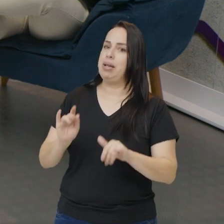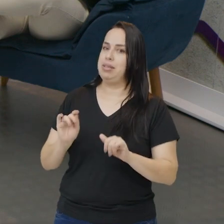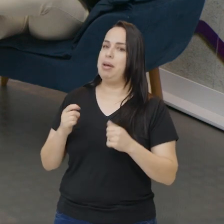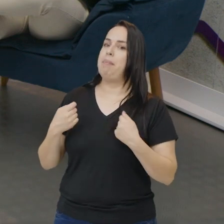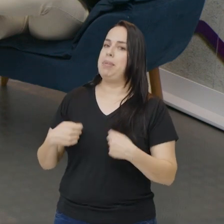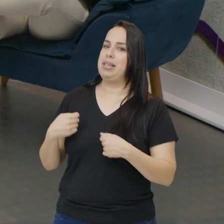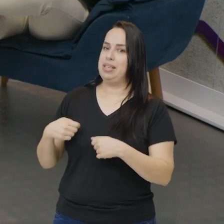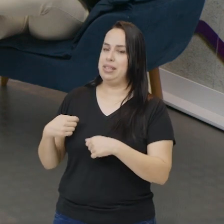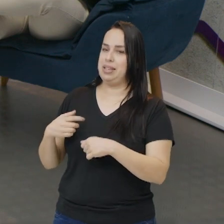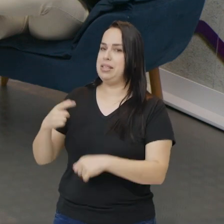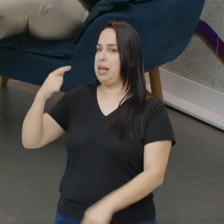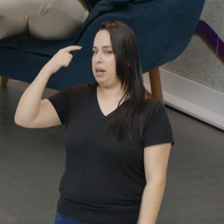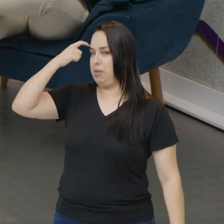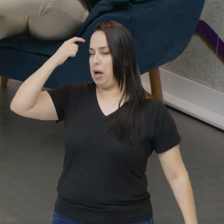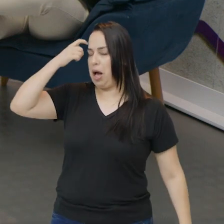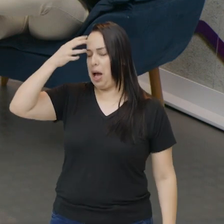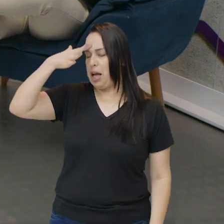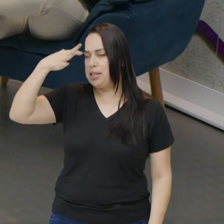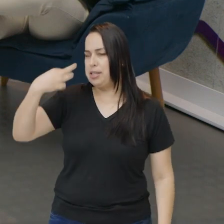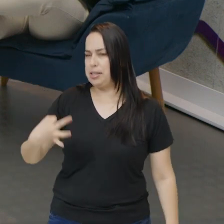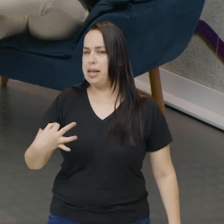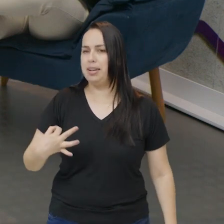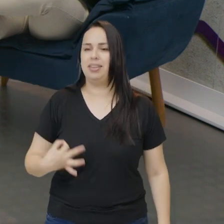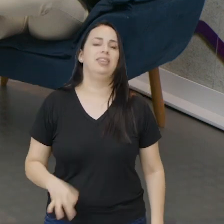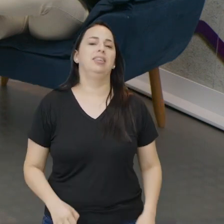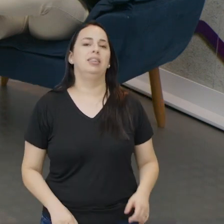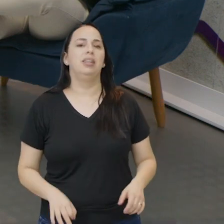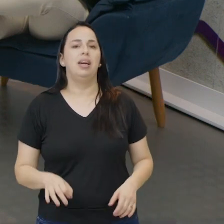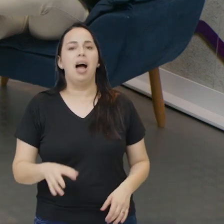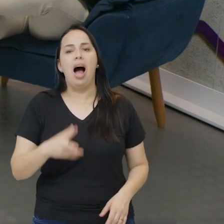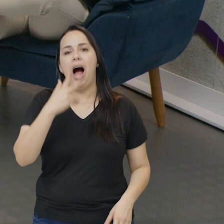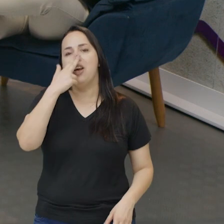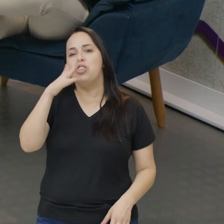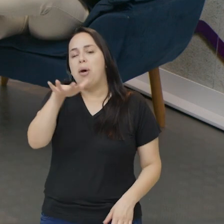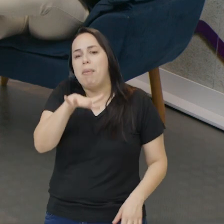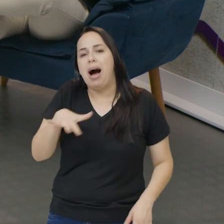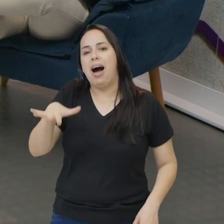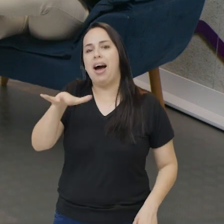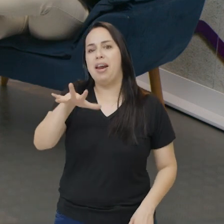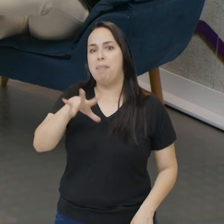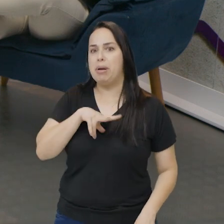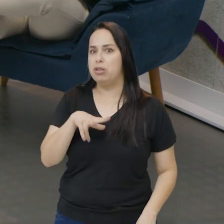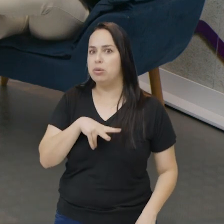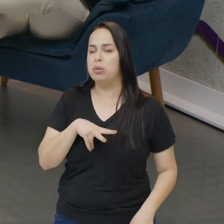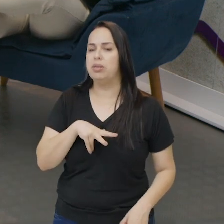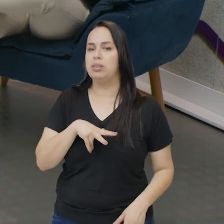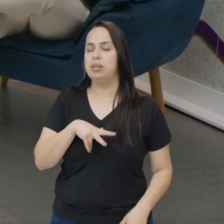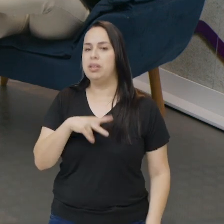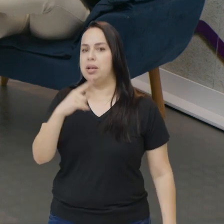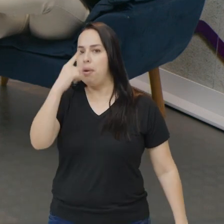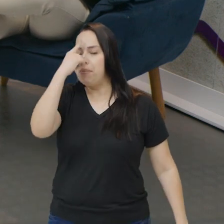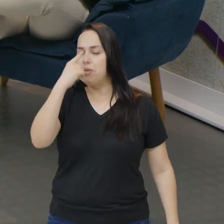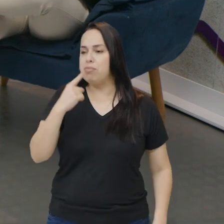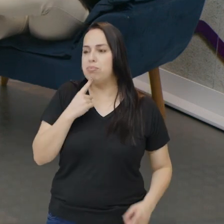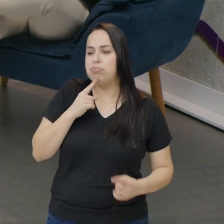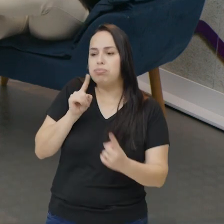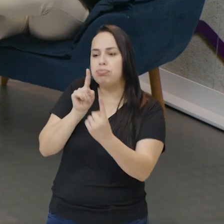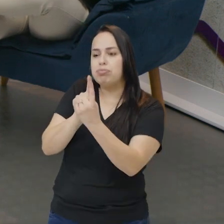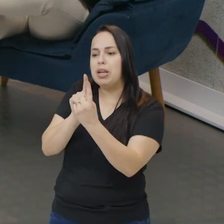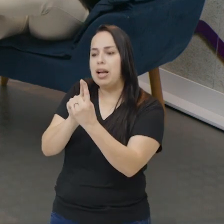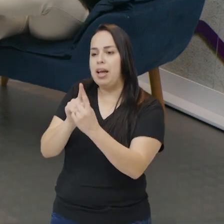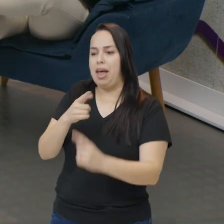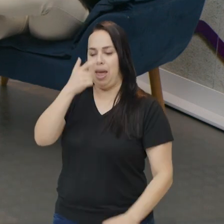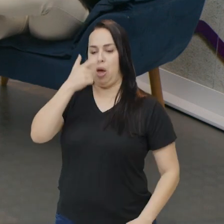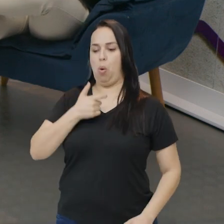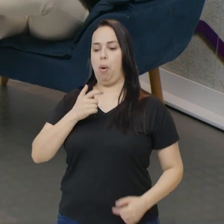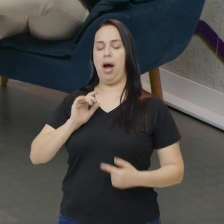ele precisa ter muito entendimento, né? Eu acho que é uma área muito pessoal, né? A pessoa ali, ela vai ser a